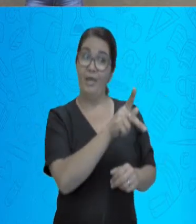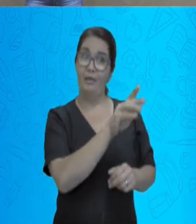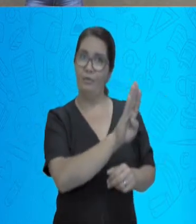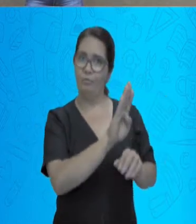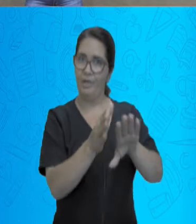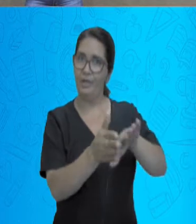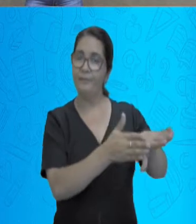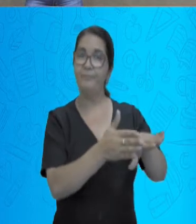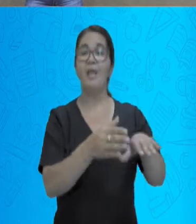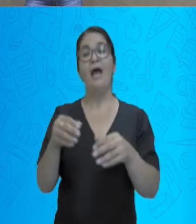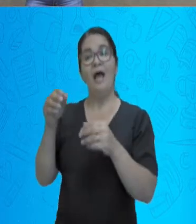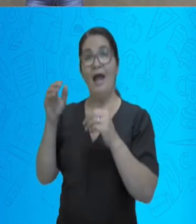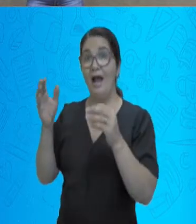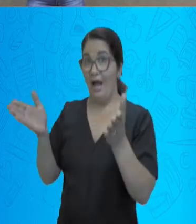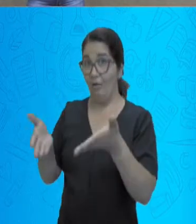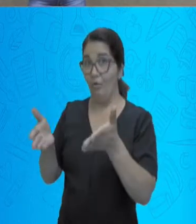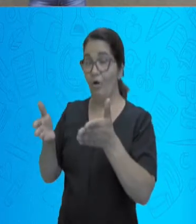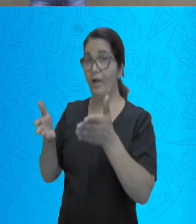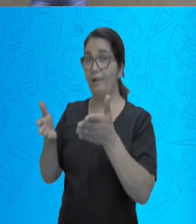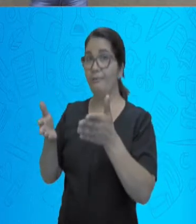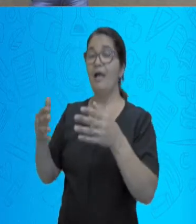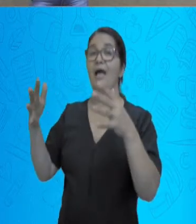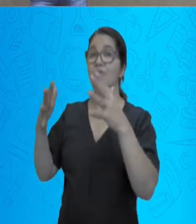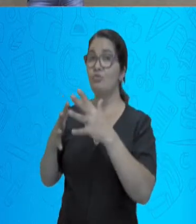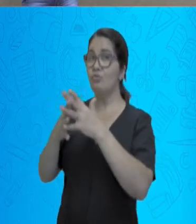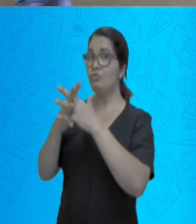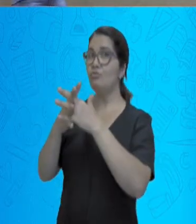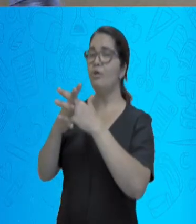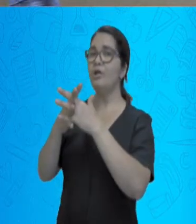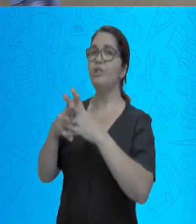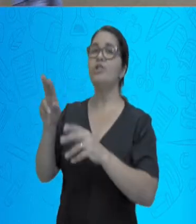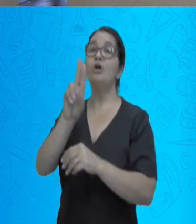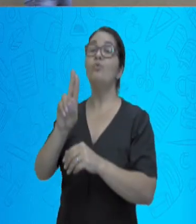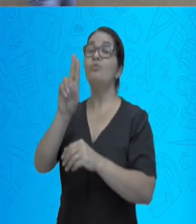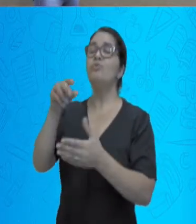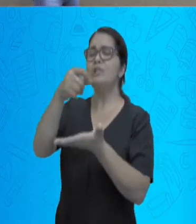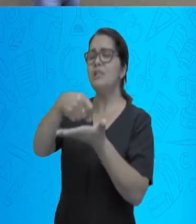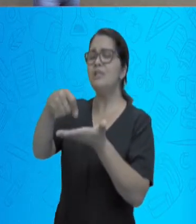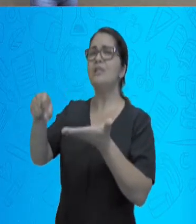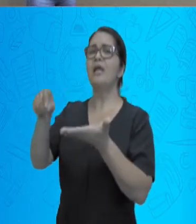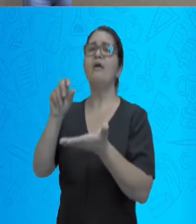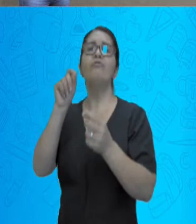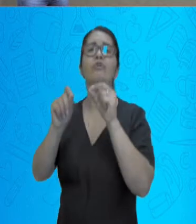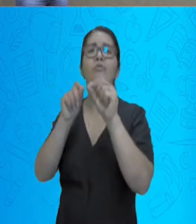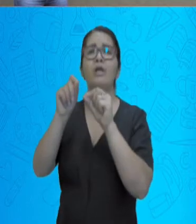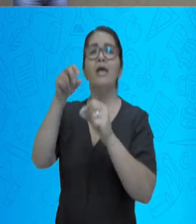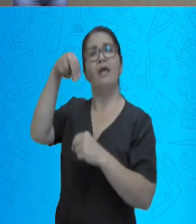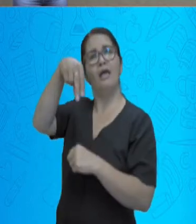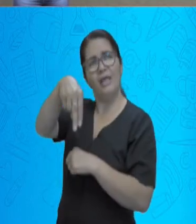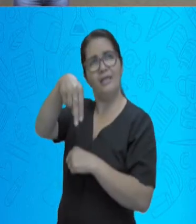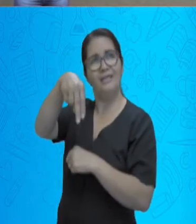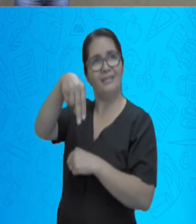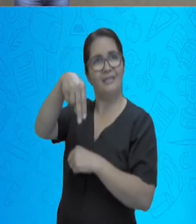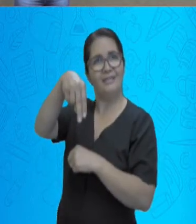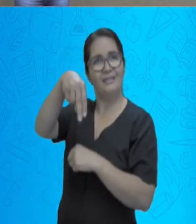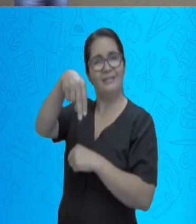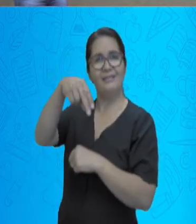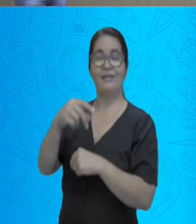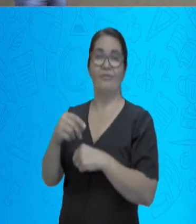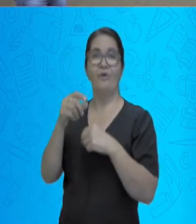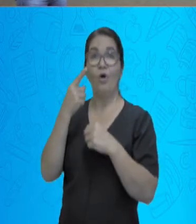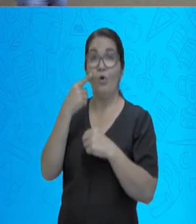consoantes, a gente vai escrever com N antes delas. Então, vamos observar. A palavra